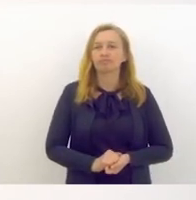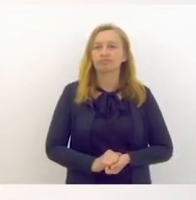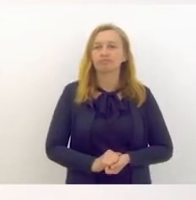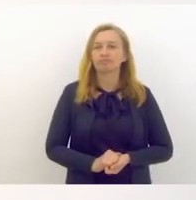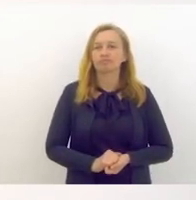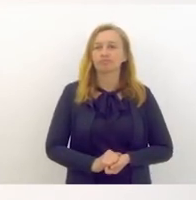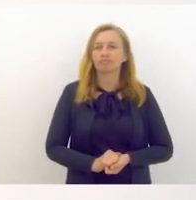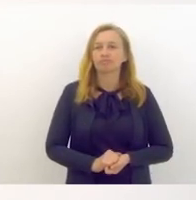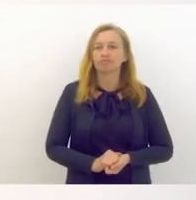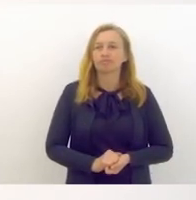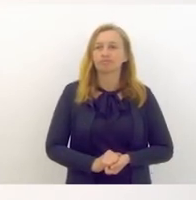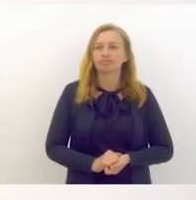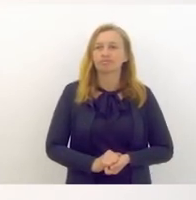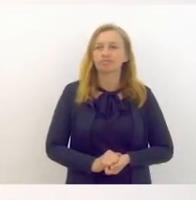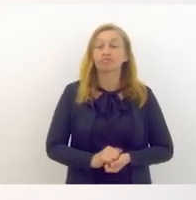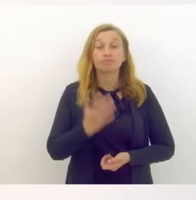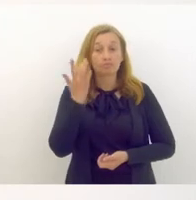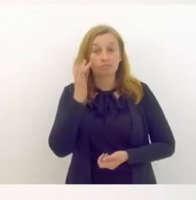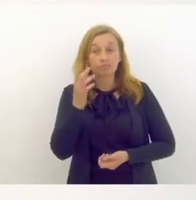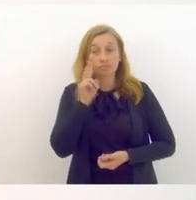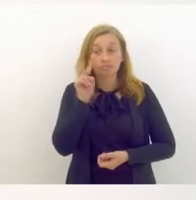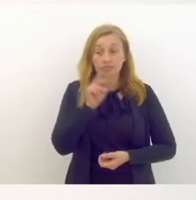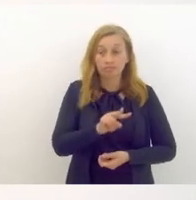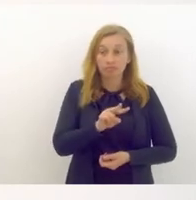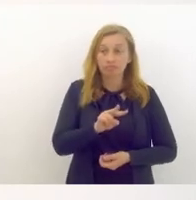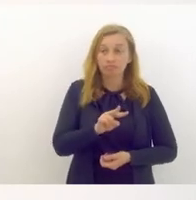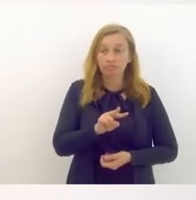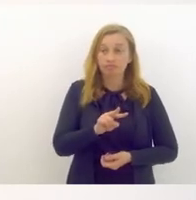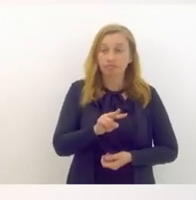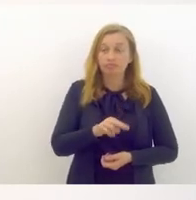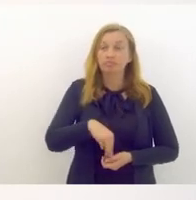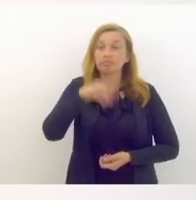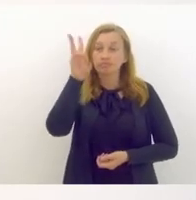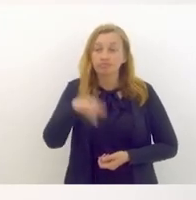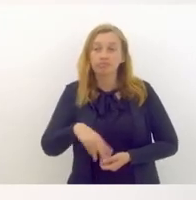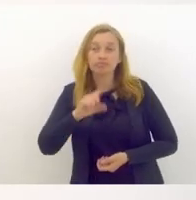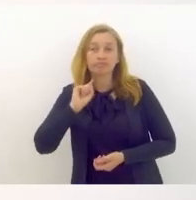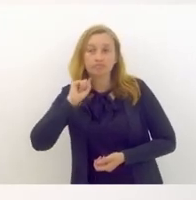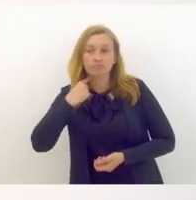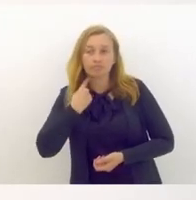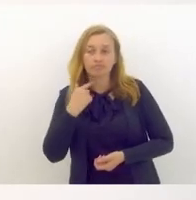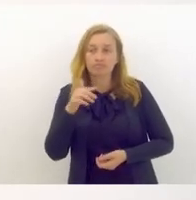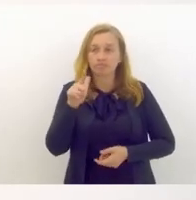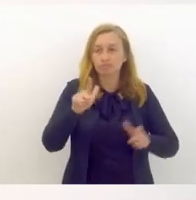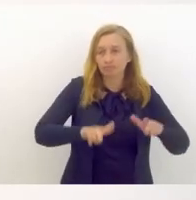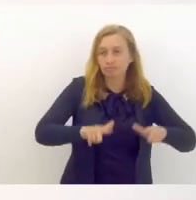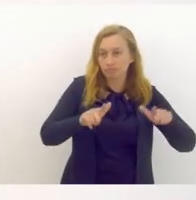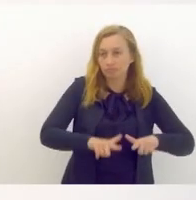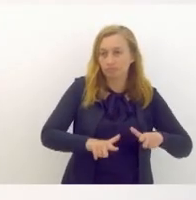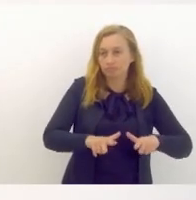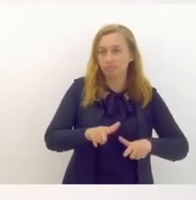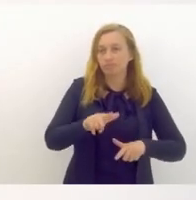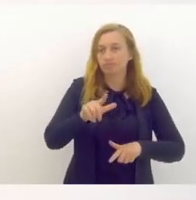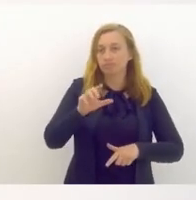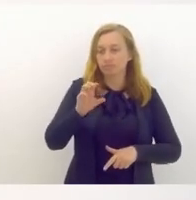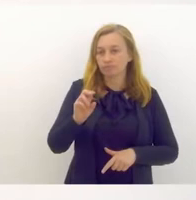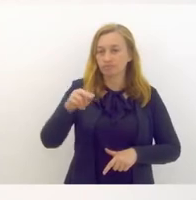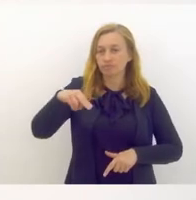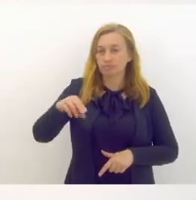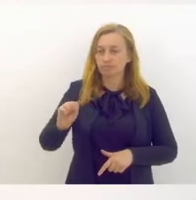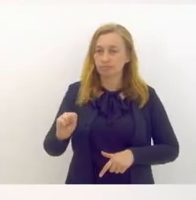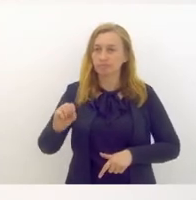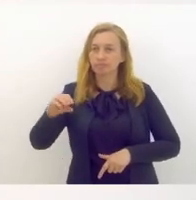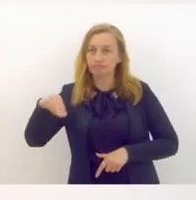Enfim, eu acho que nós deveríamos estar olhando para aquele que está poluindo essa região, como a CSN. Isso,